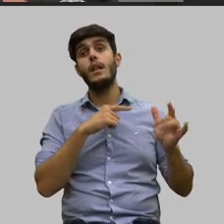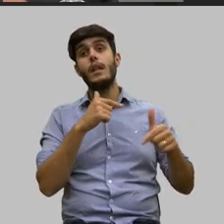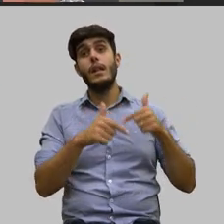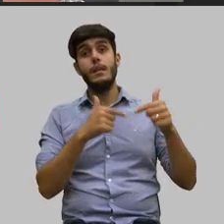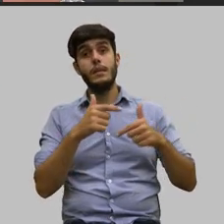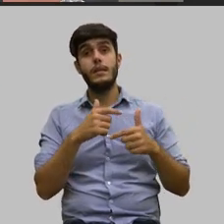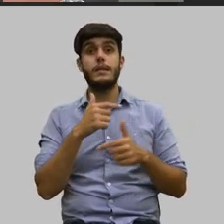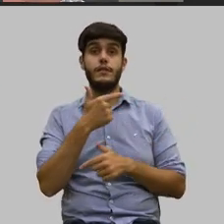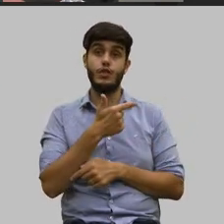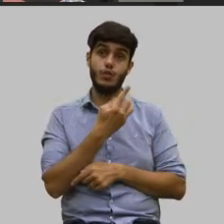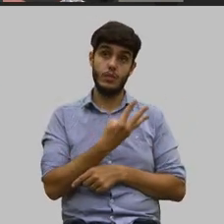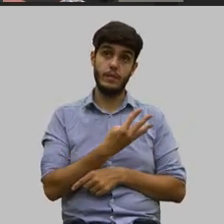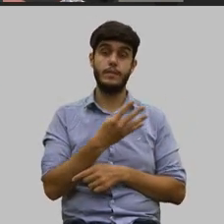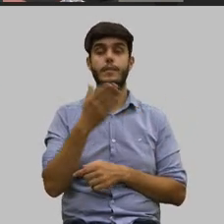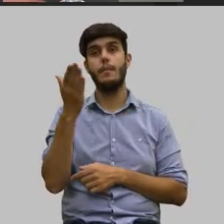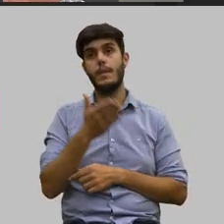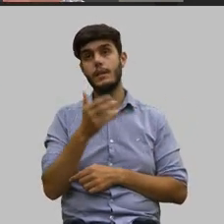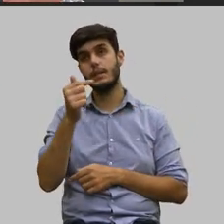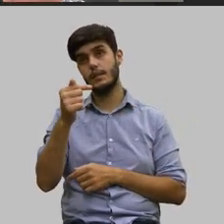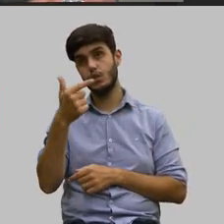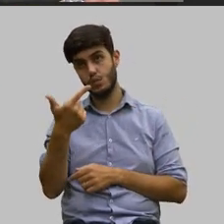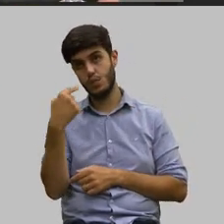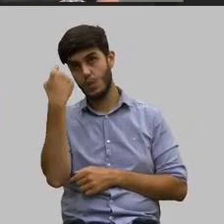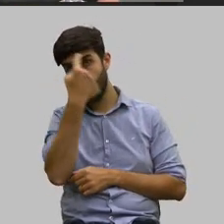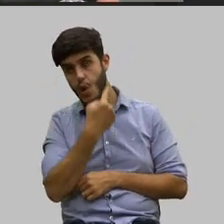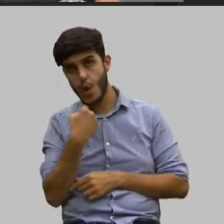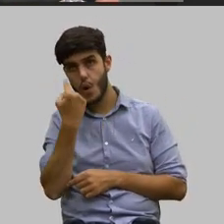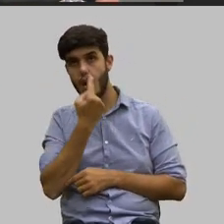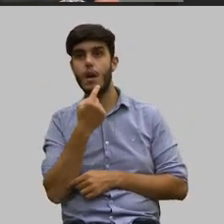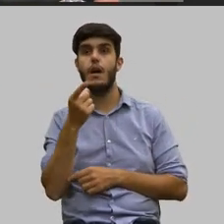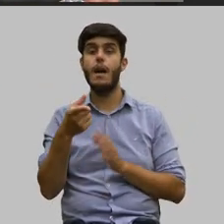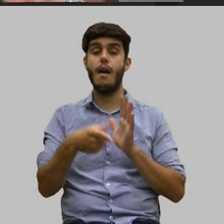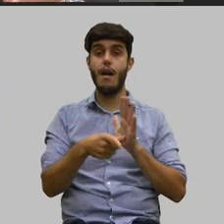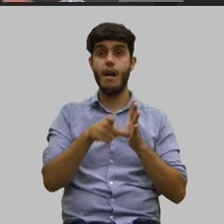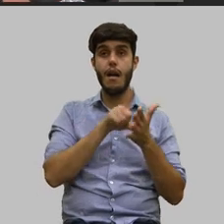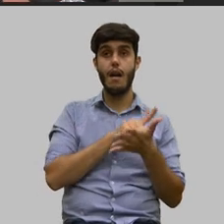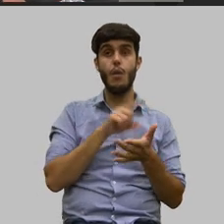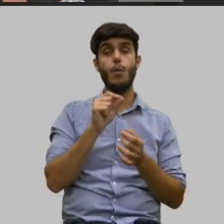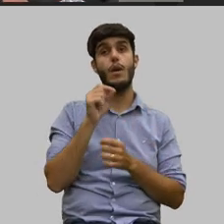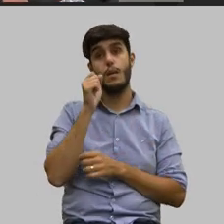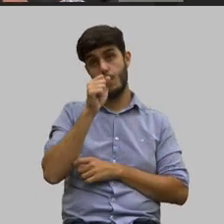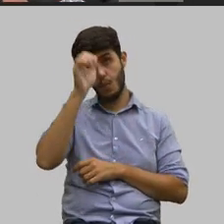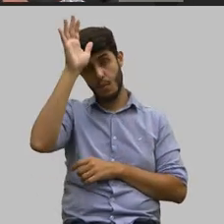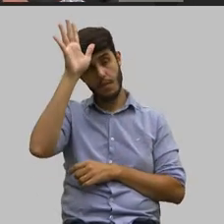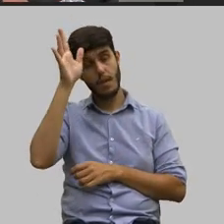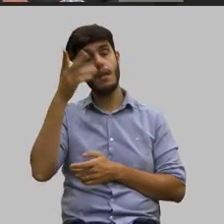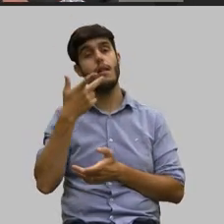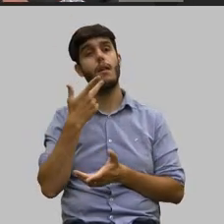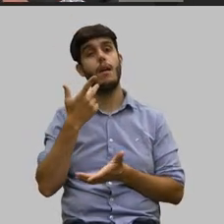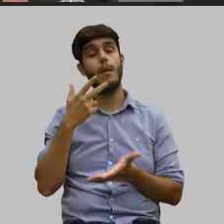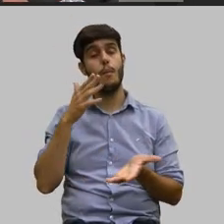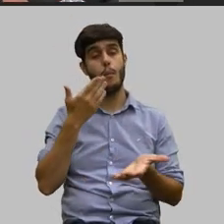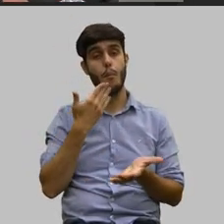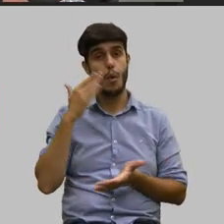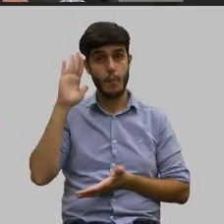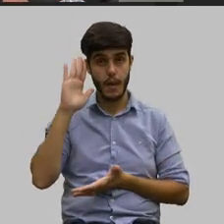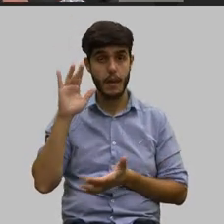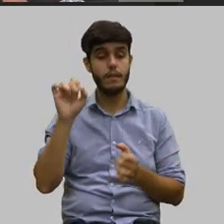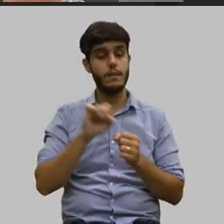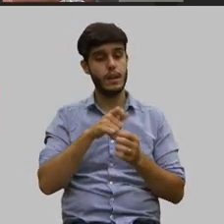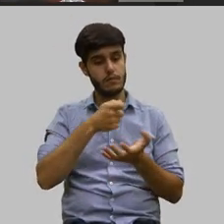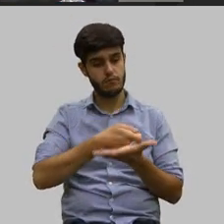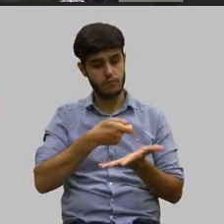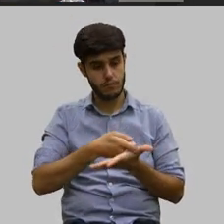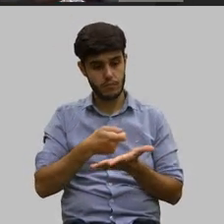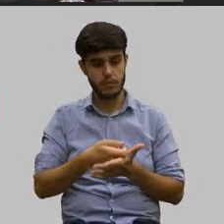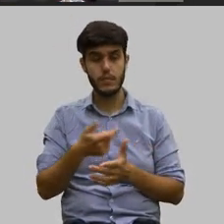72 é sempre com antecedência a gente posso dizer que o corpo de bombeiros cumpre eh a questão da antecedência mínima